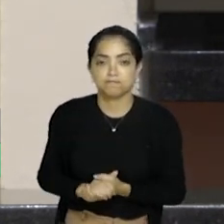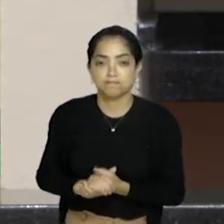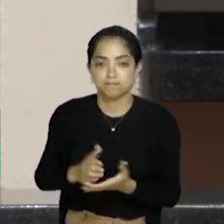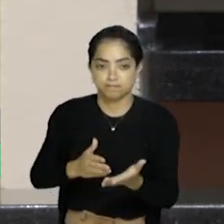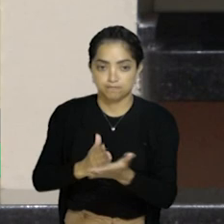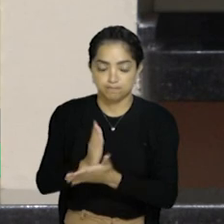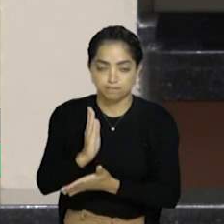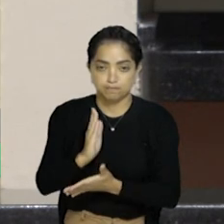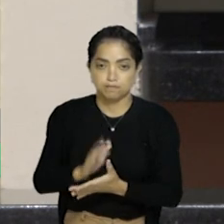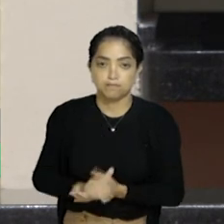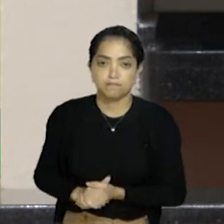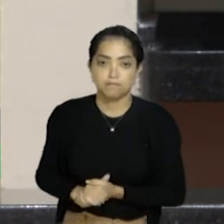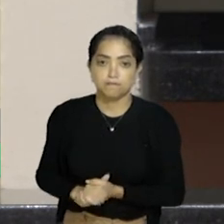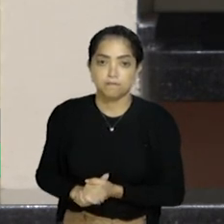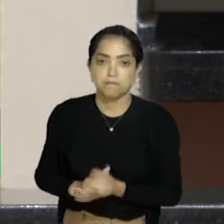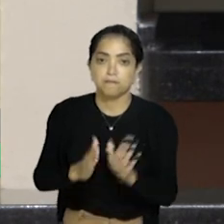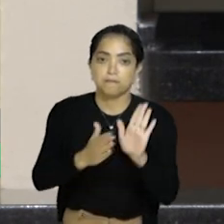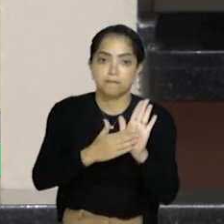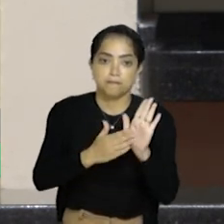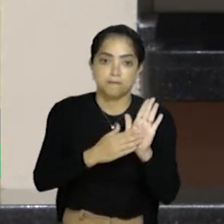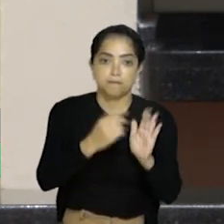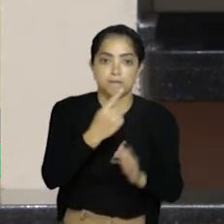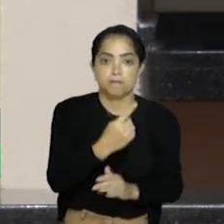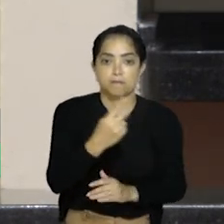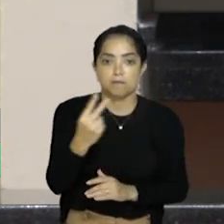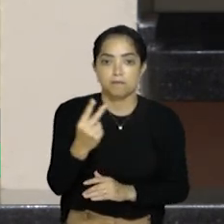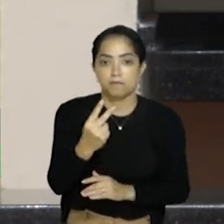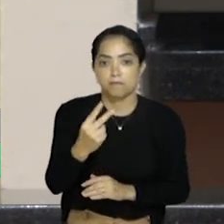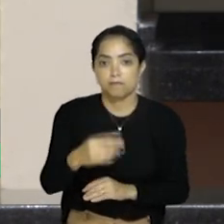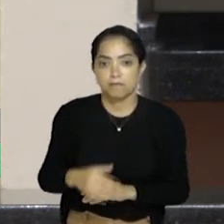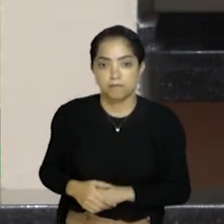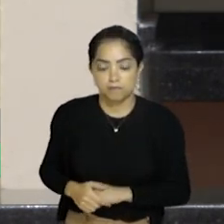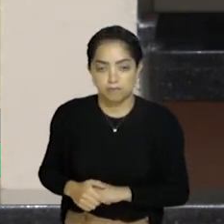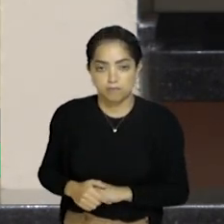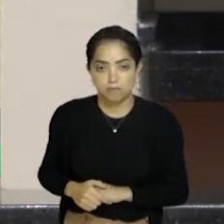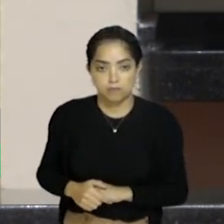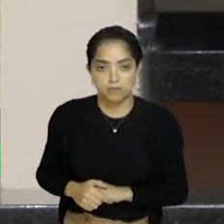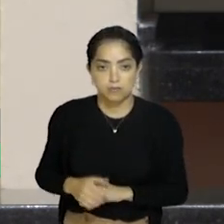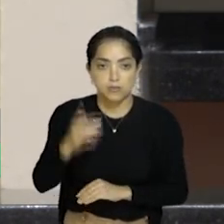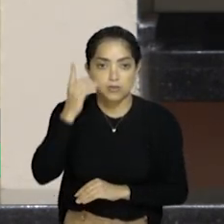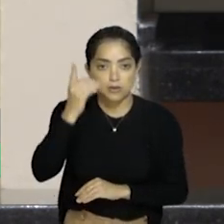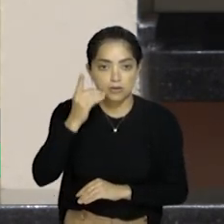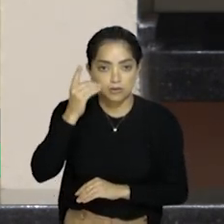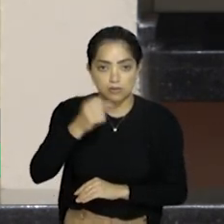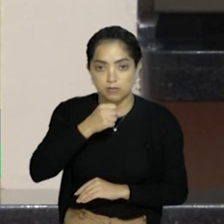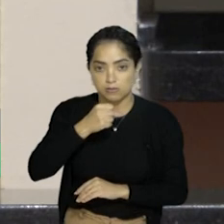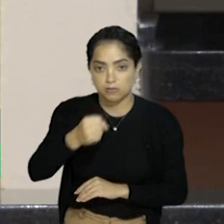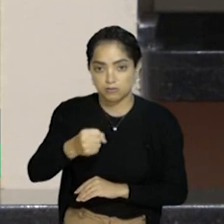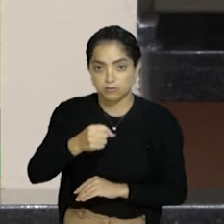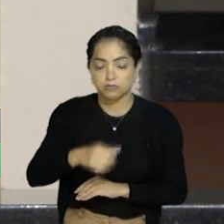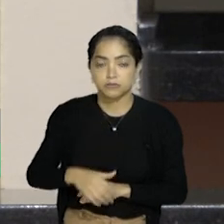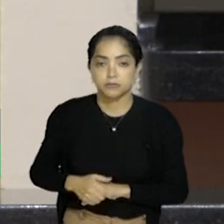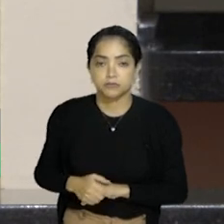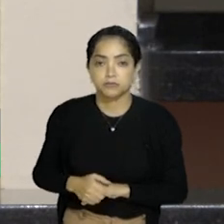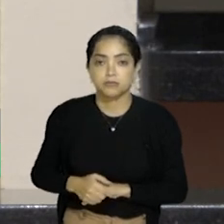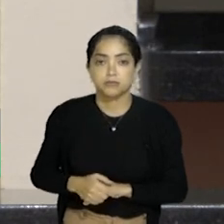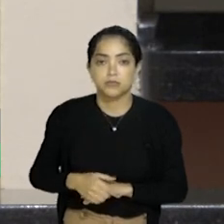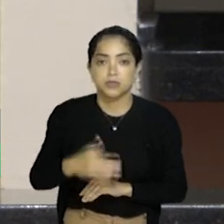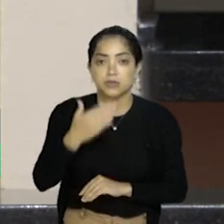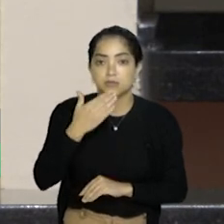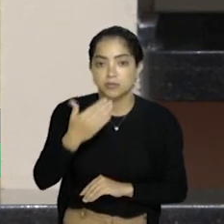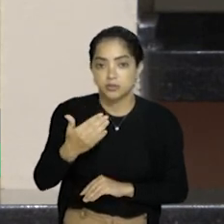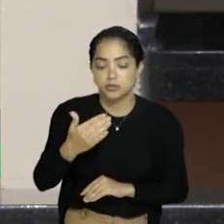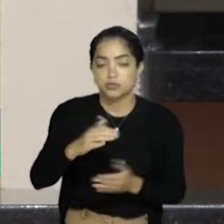aprovado proposição 122 Deputado repórter Sérgio Guimarães solicitando